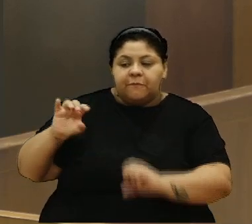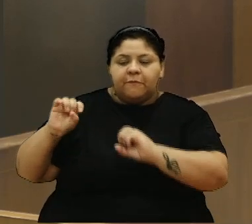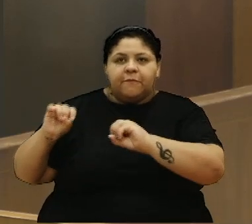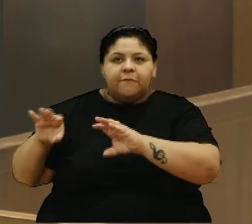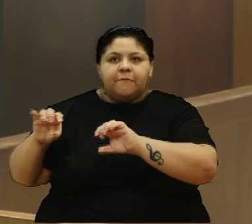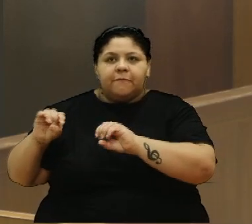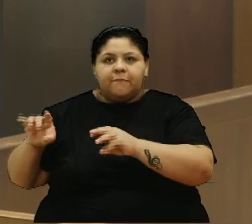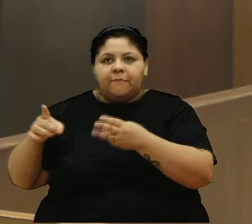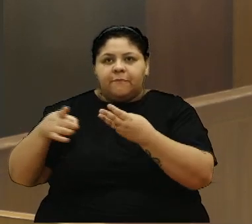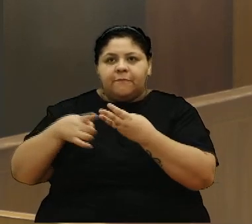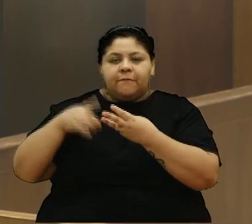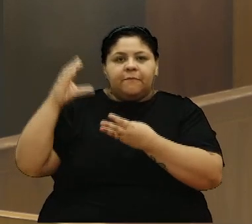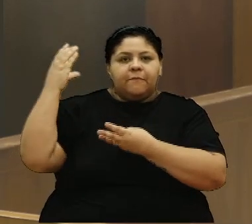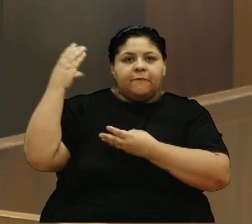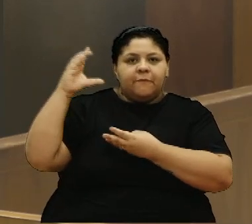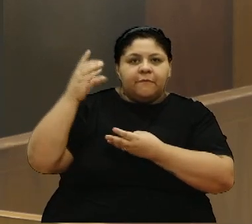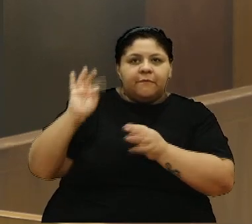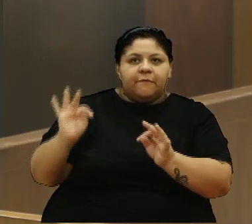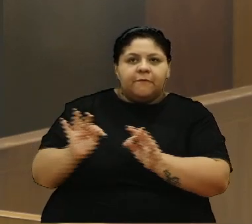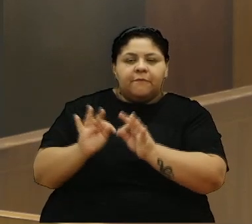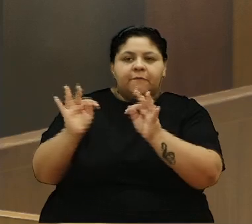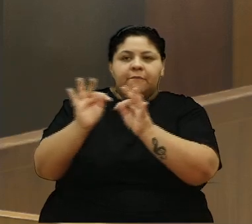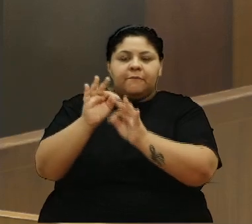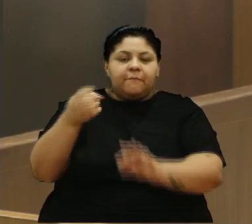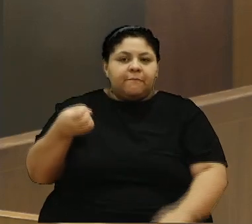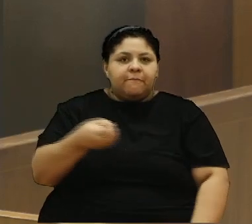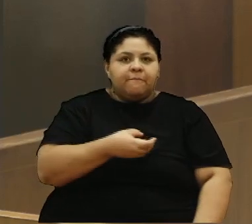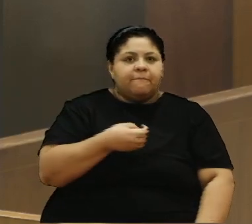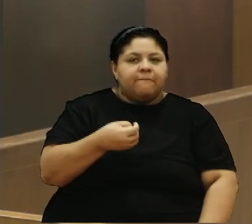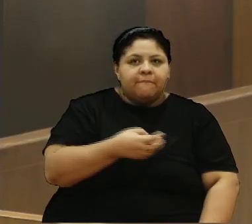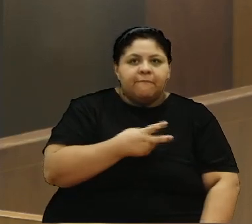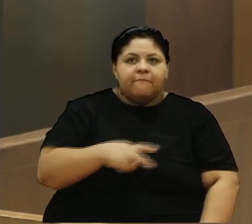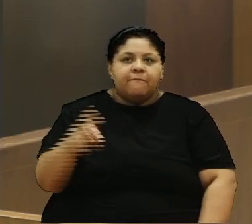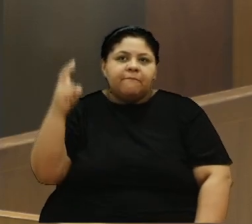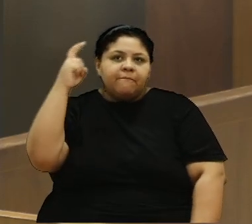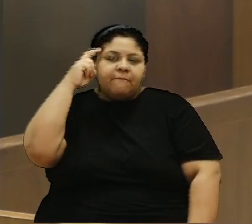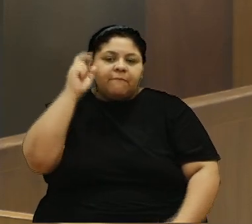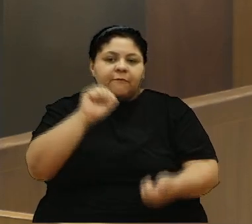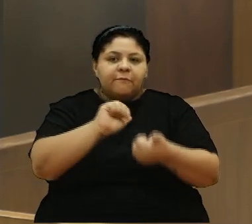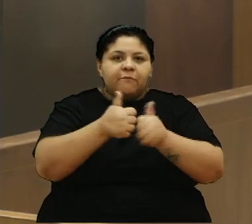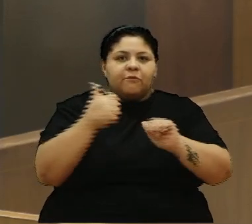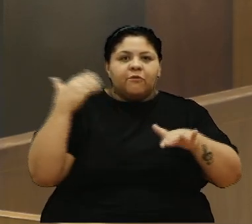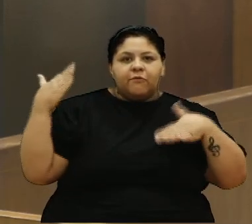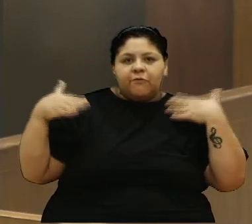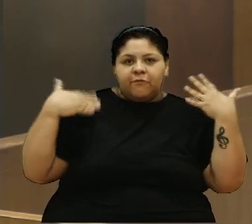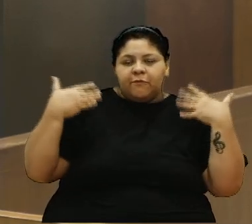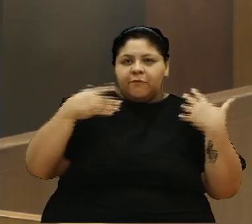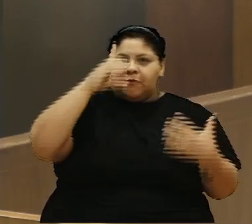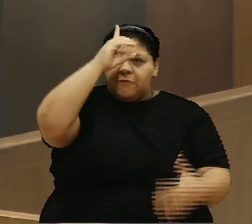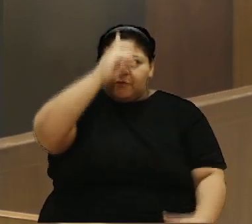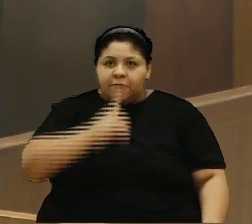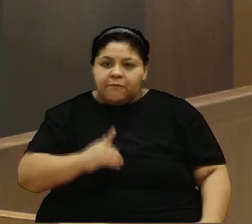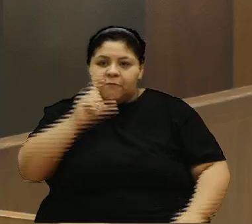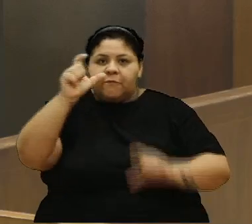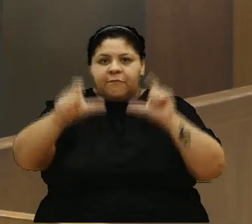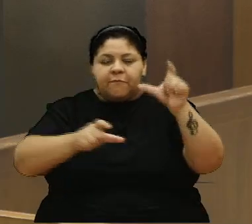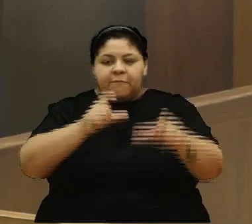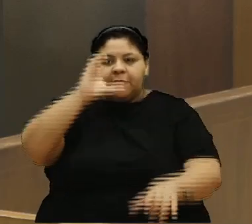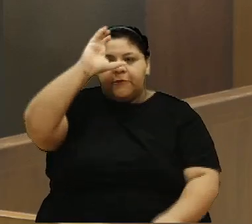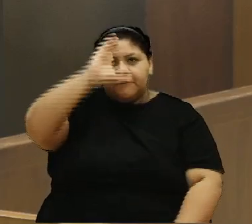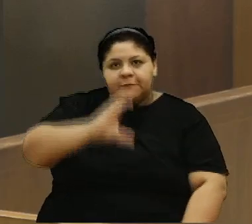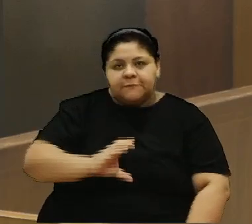Educação, Ciência, Tecnologia e Inovação, Cultura, Esporte e Lazer, Direitos Humanos e